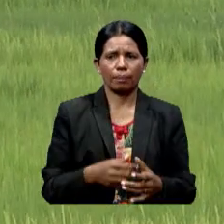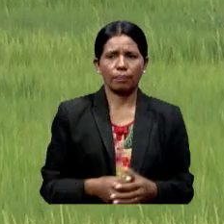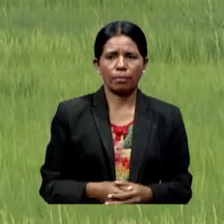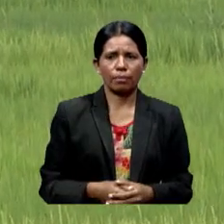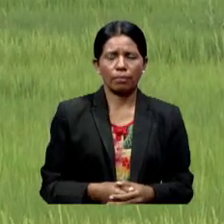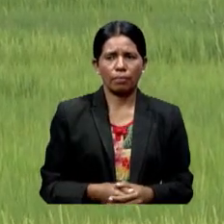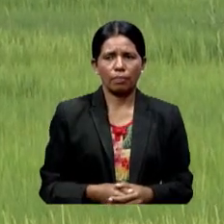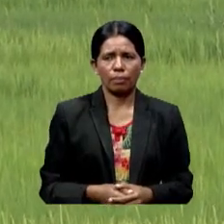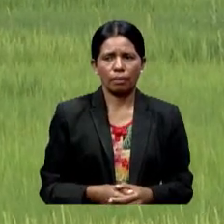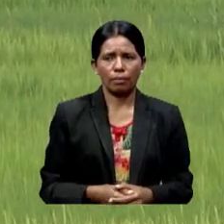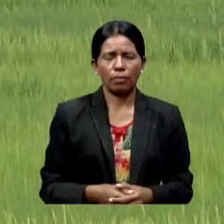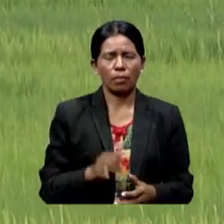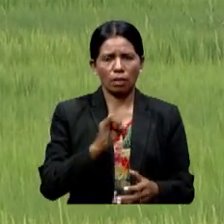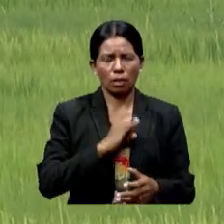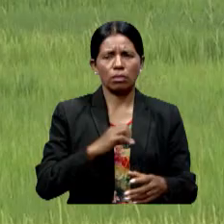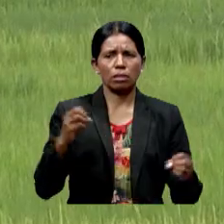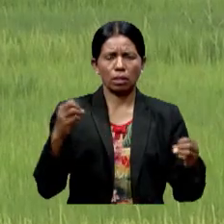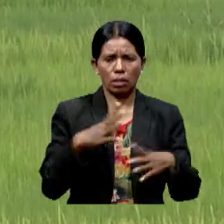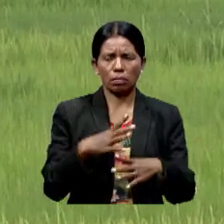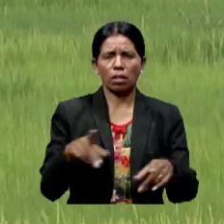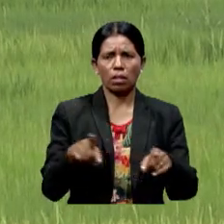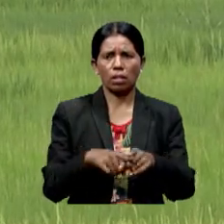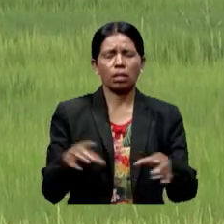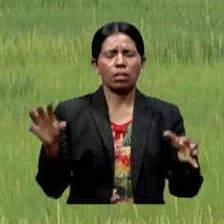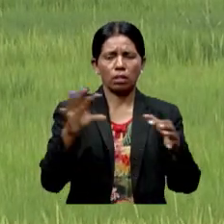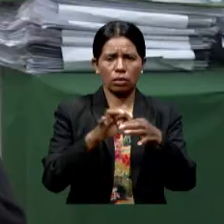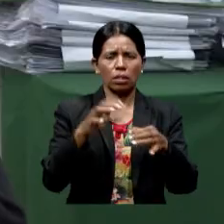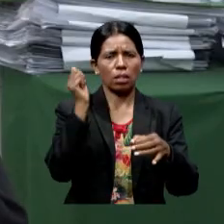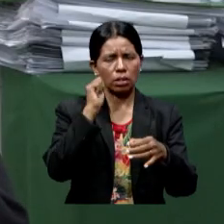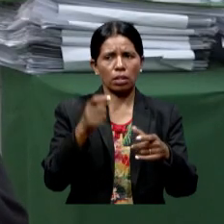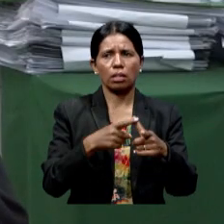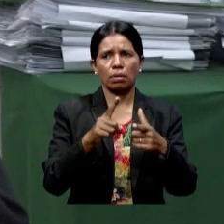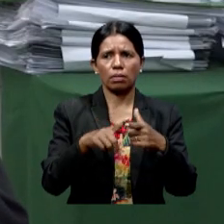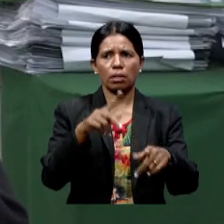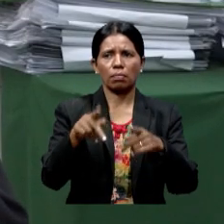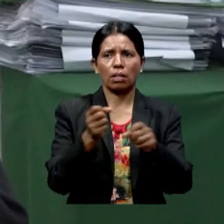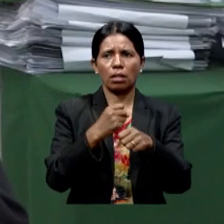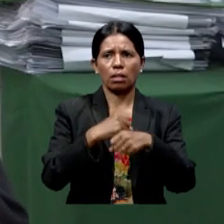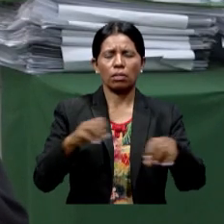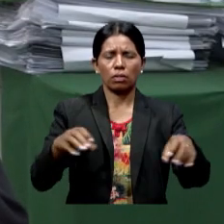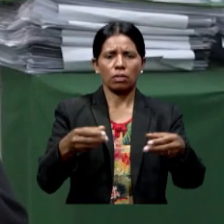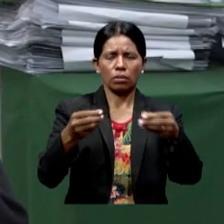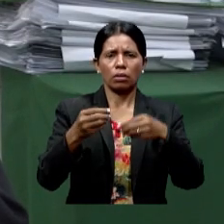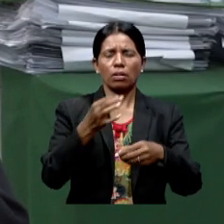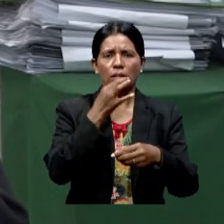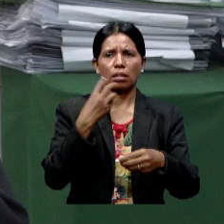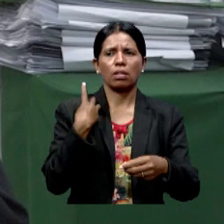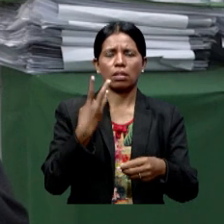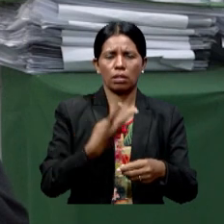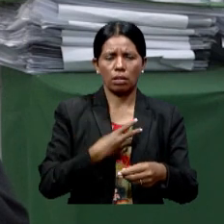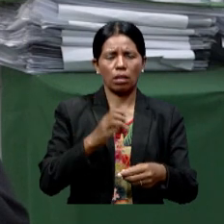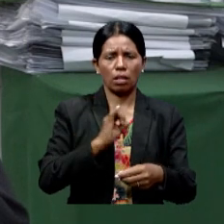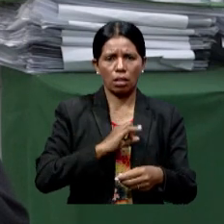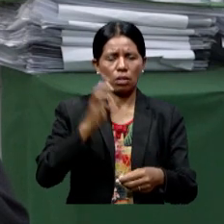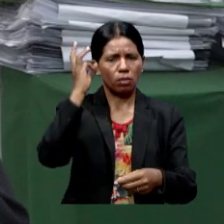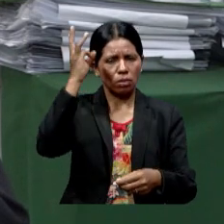né tá o que né ita join ASEAN depois é uma mais halo serviço forhan ita ao agora né ao preocupa então hanessa